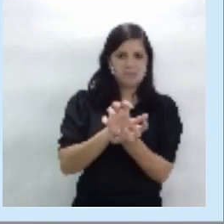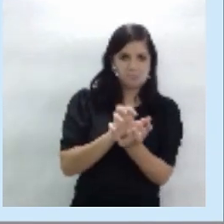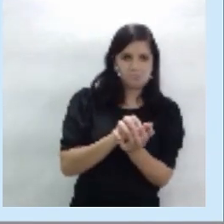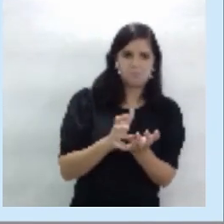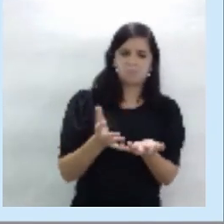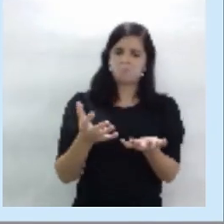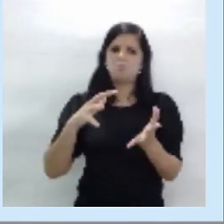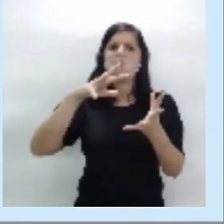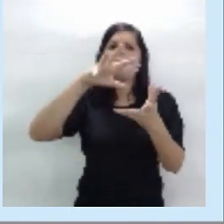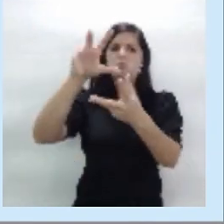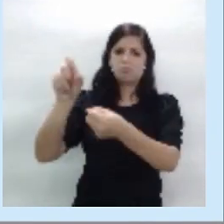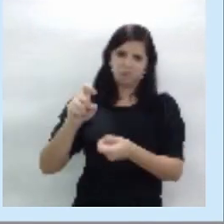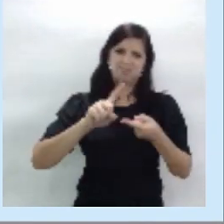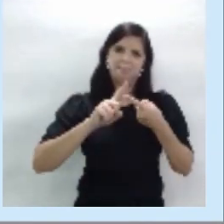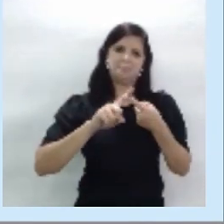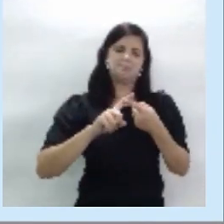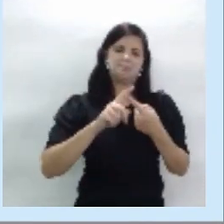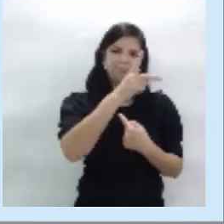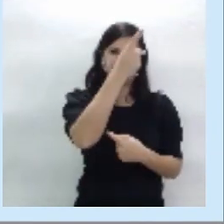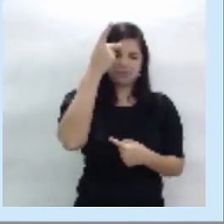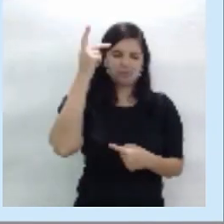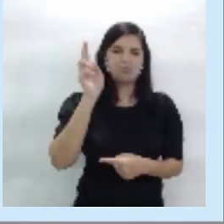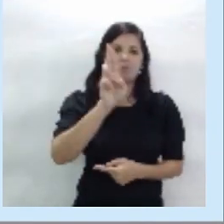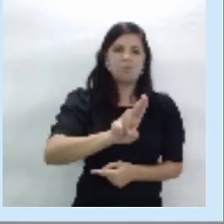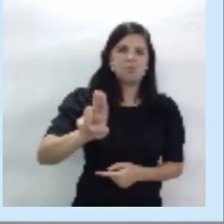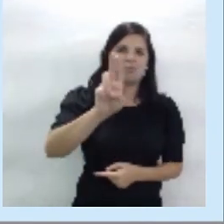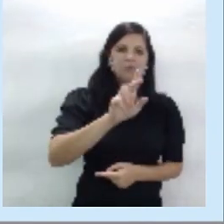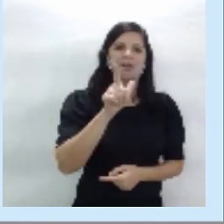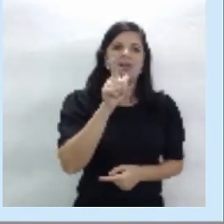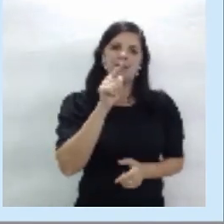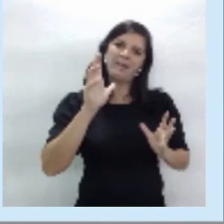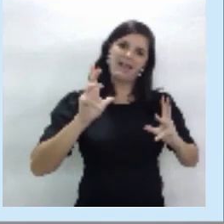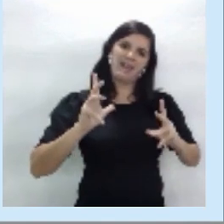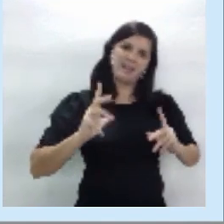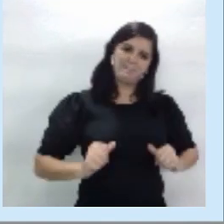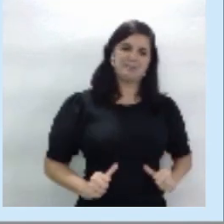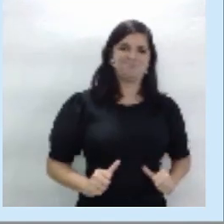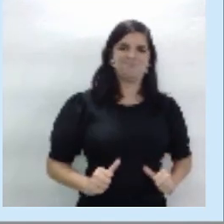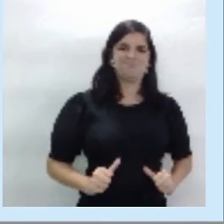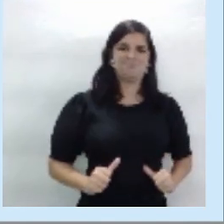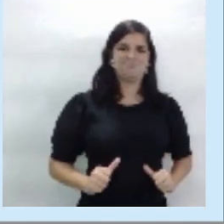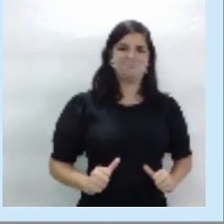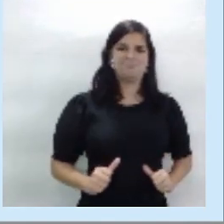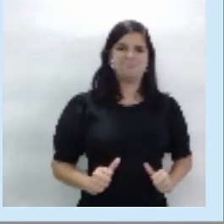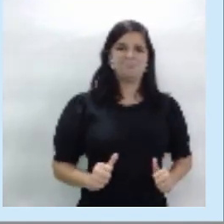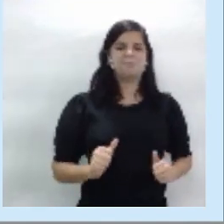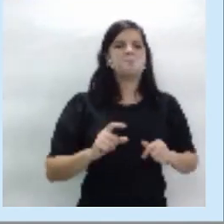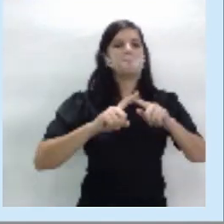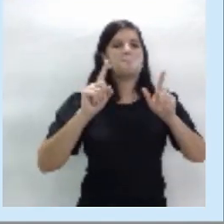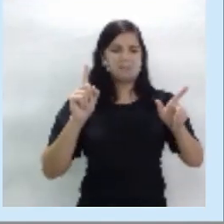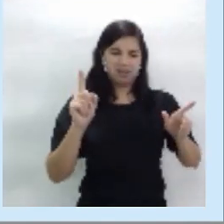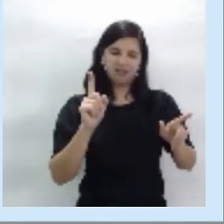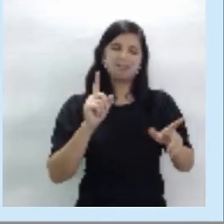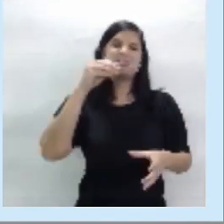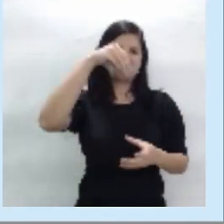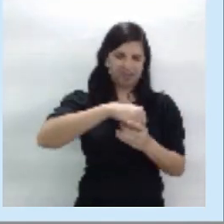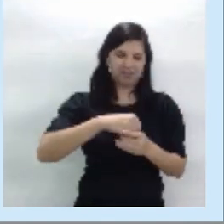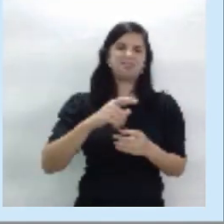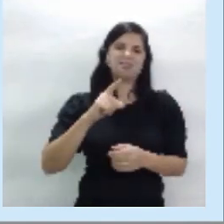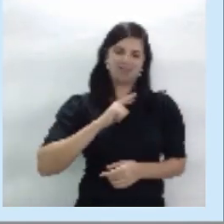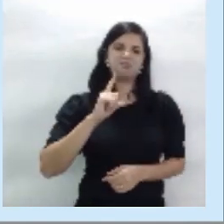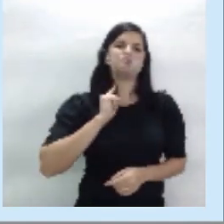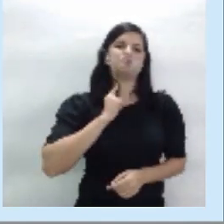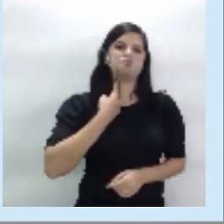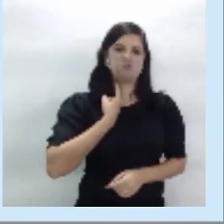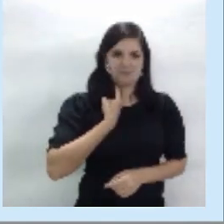mundo inteiro, tá? De pessoas utilizando água potável, tá? Que muitas vezes está contaminada. Tá? Mas